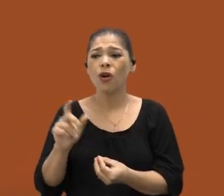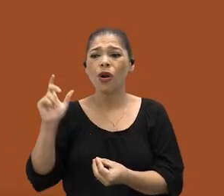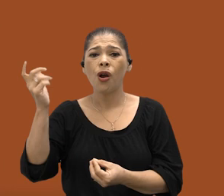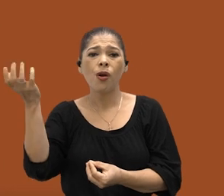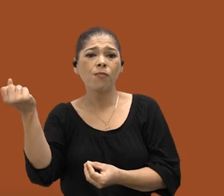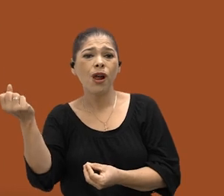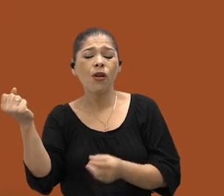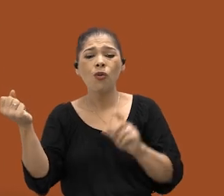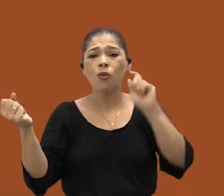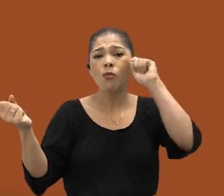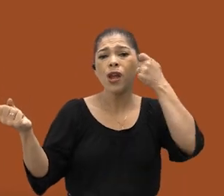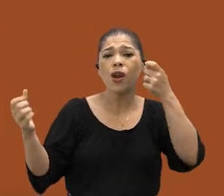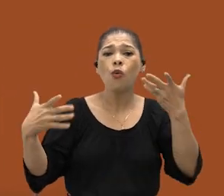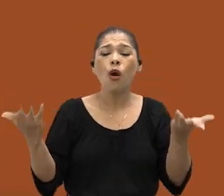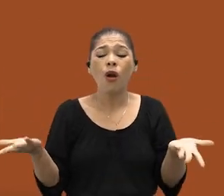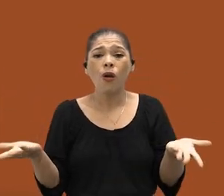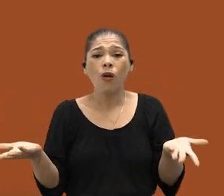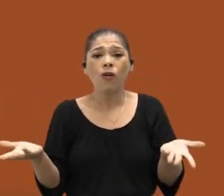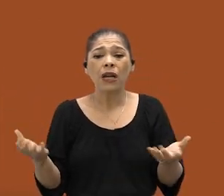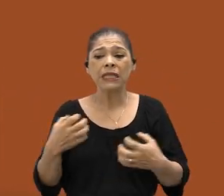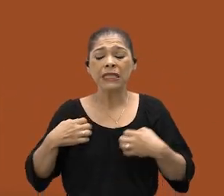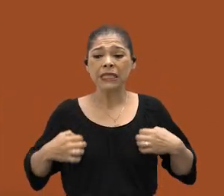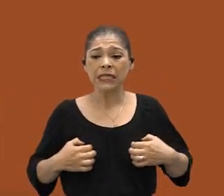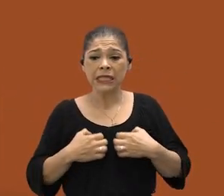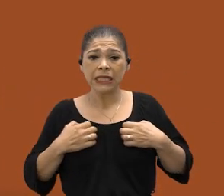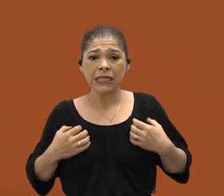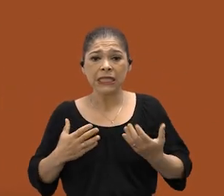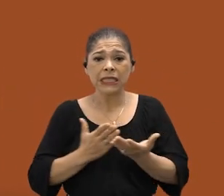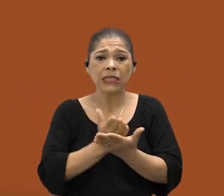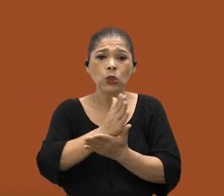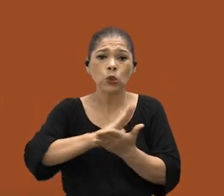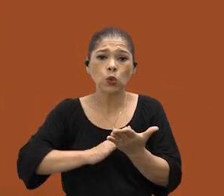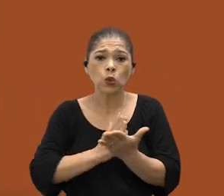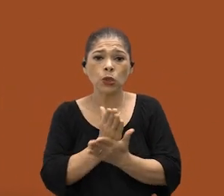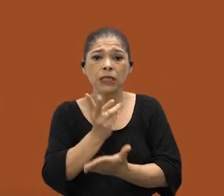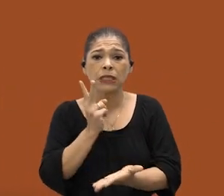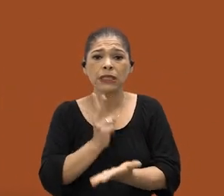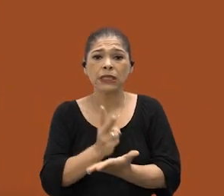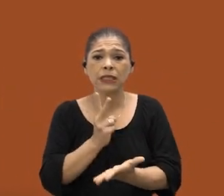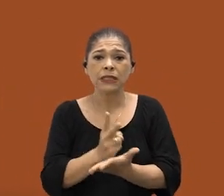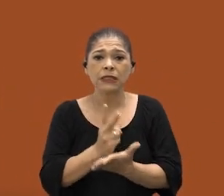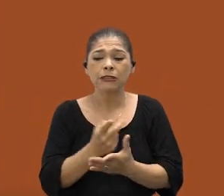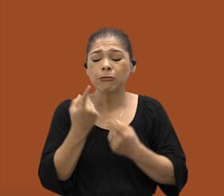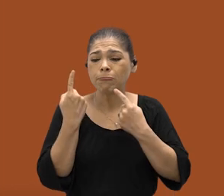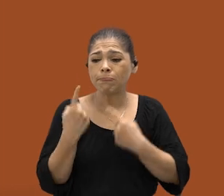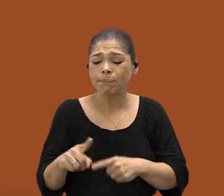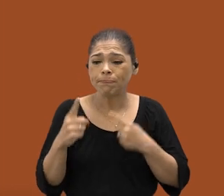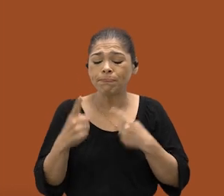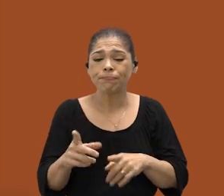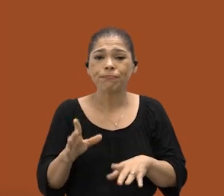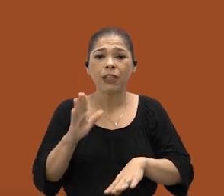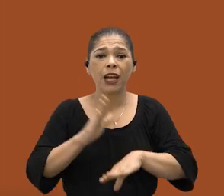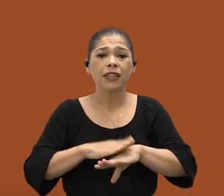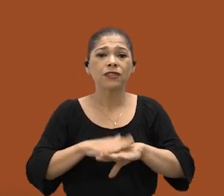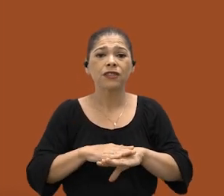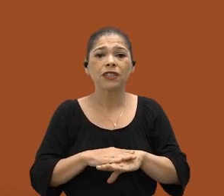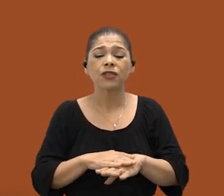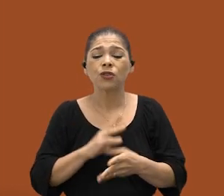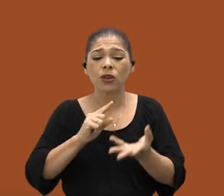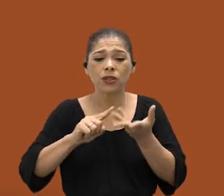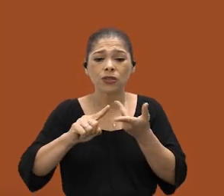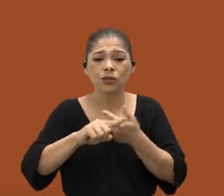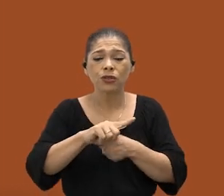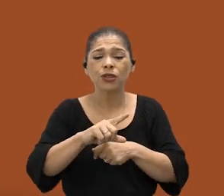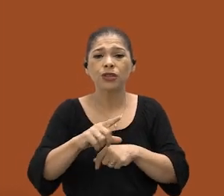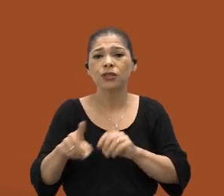e então gera Quietude né o tempo todo já era ser provocações às vezes mexe